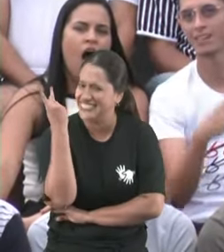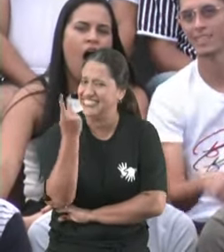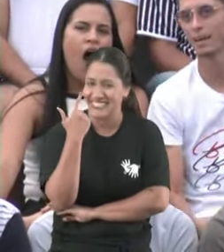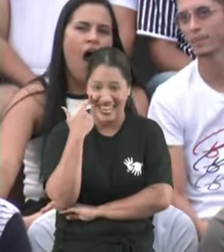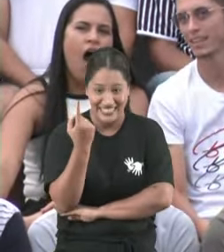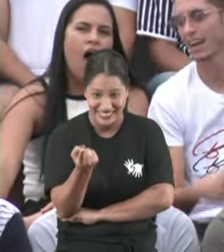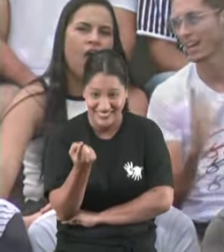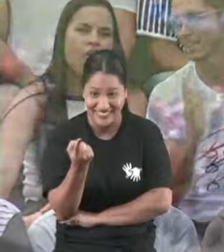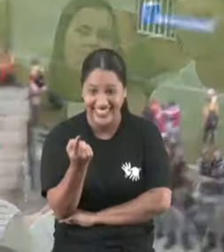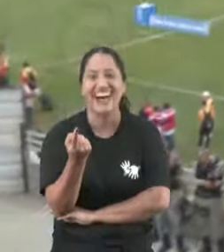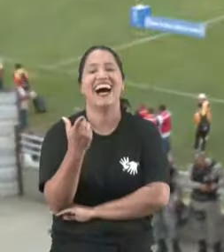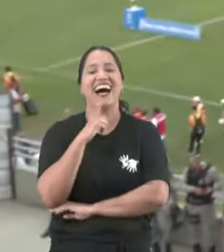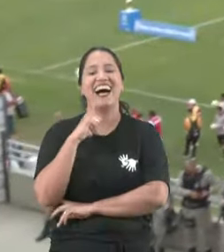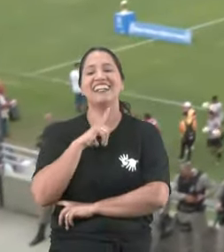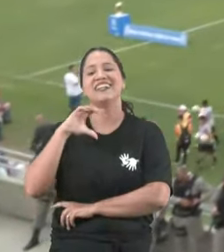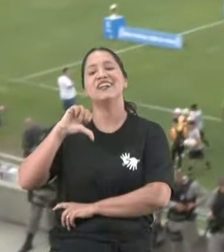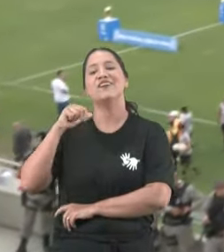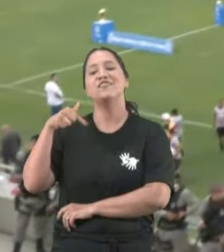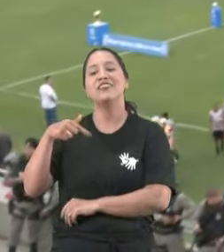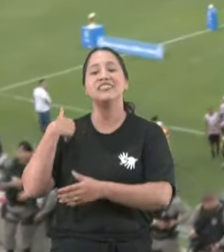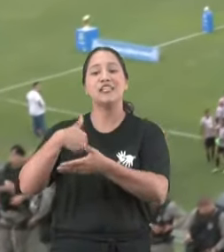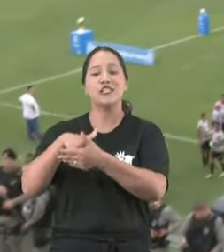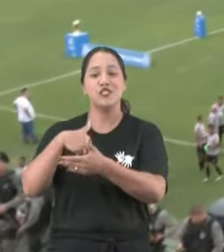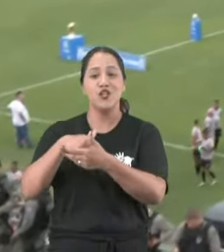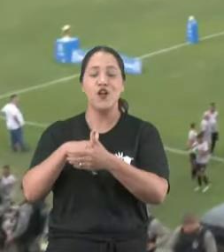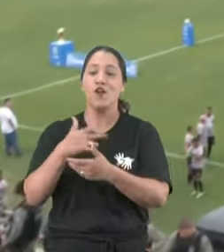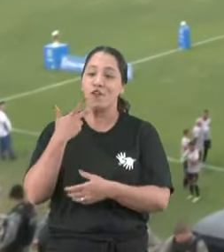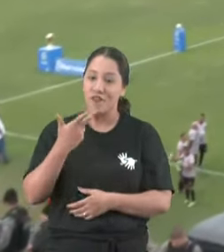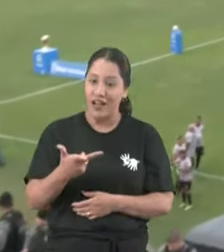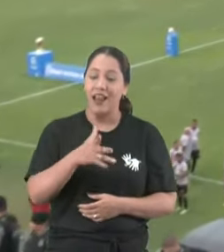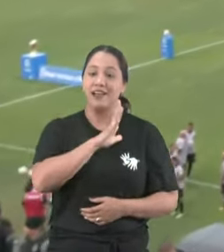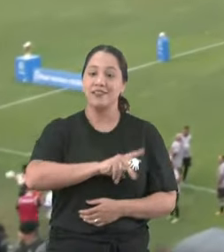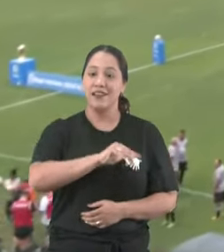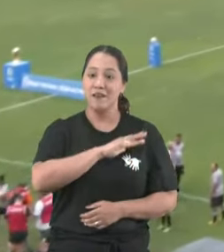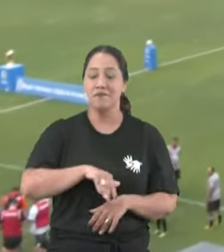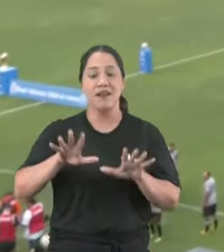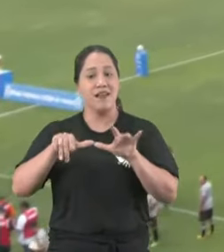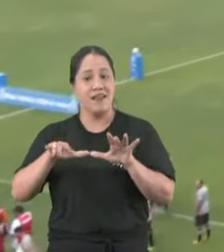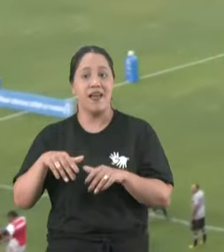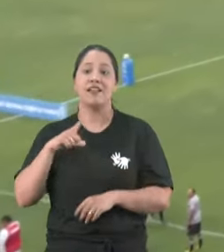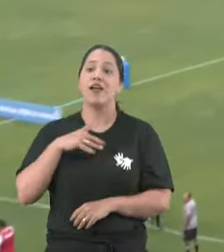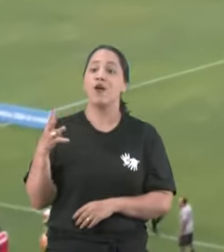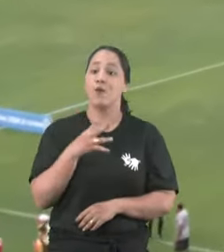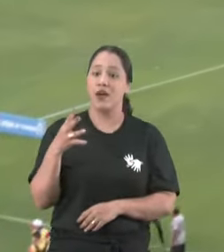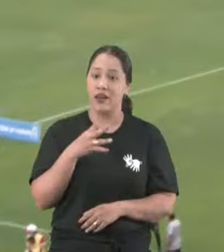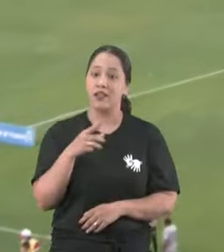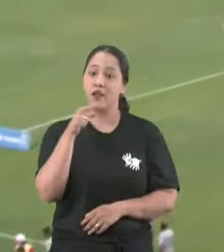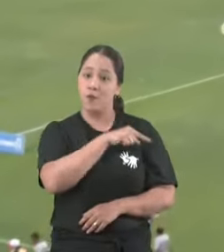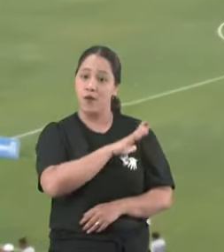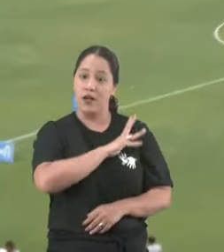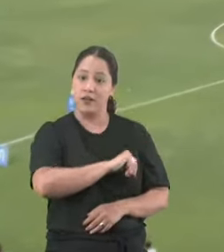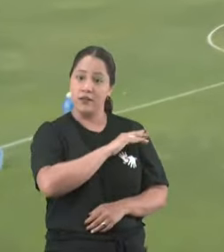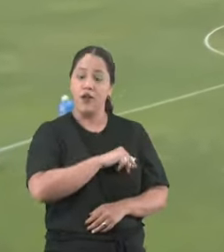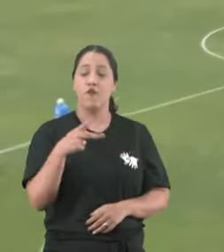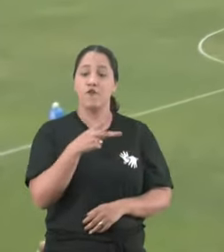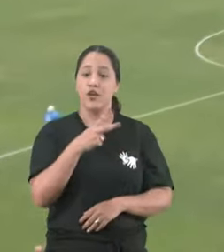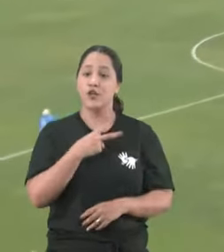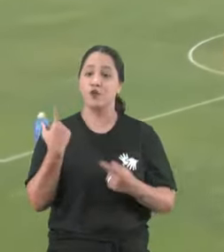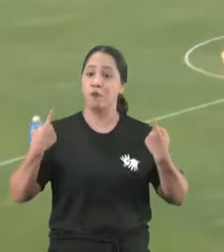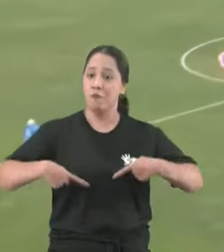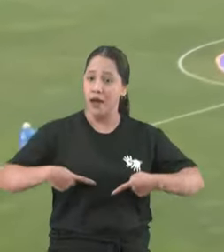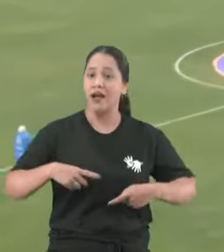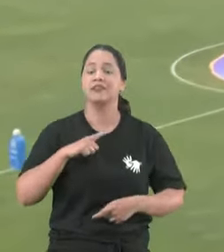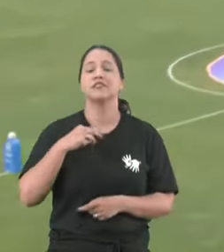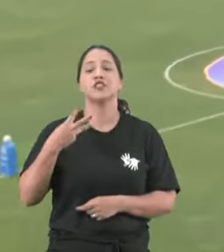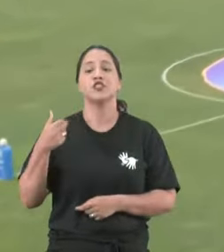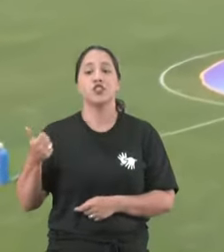aí. São 97 jogos, como eu falei, entre CRB e ASA, 44 vitórias do Galo, 22 empates, 31 vitórias